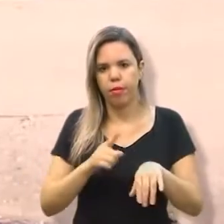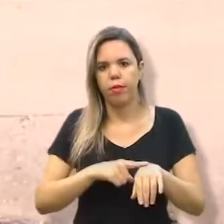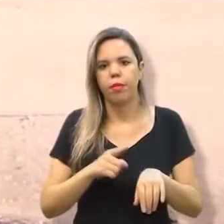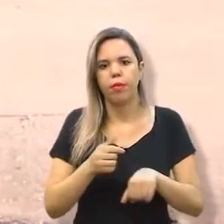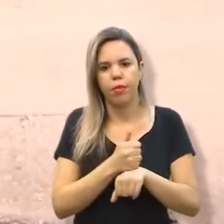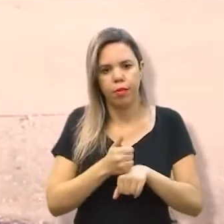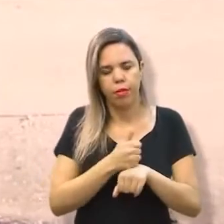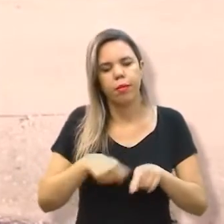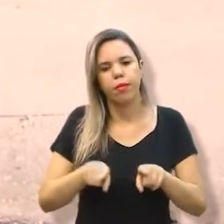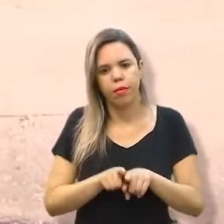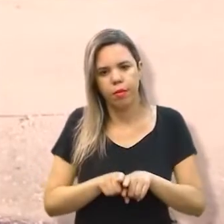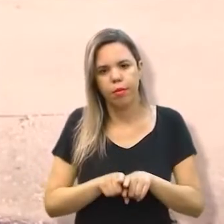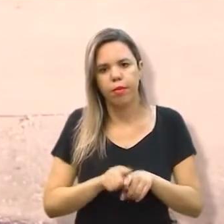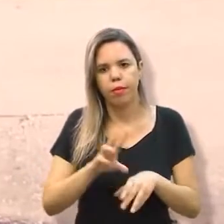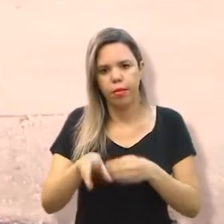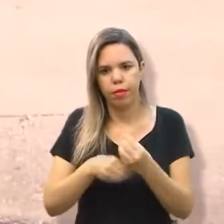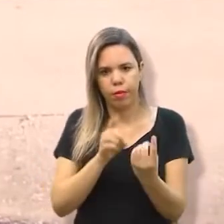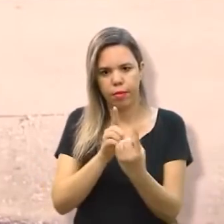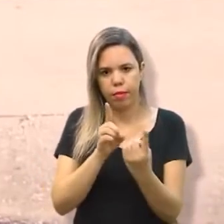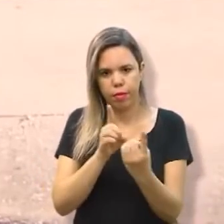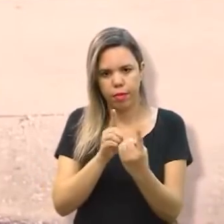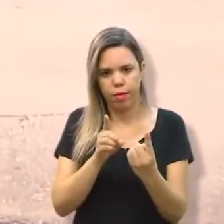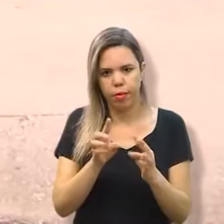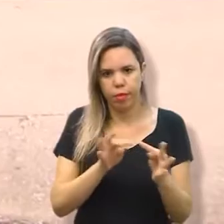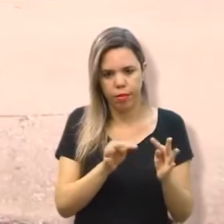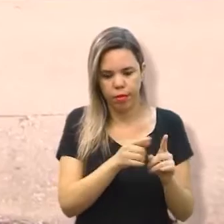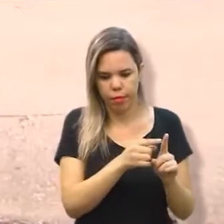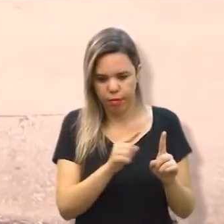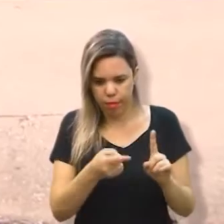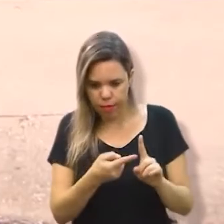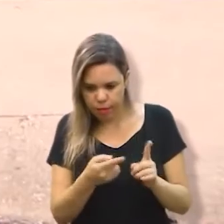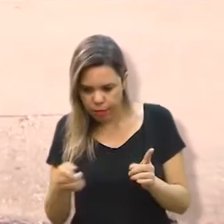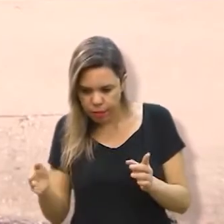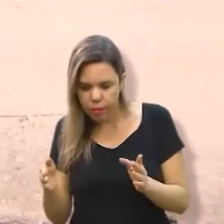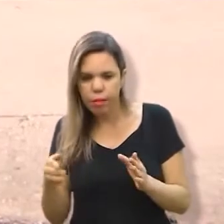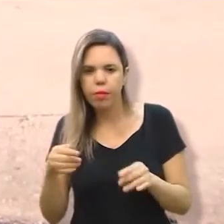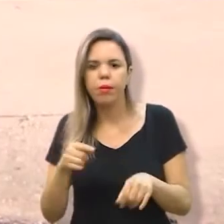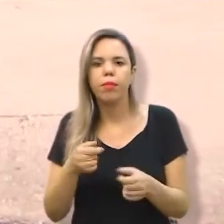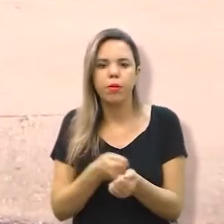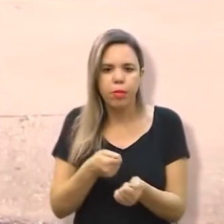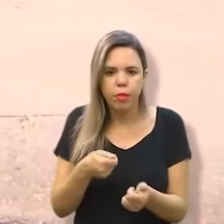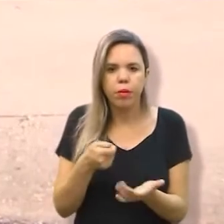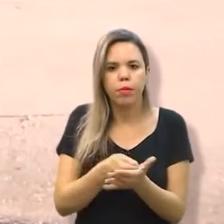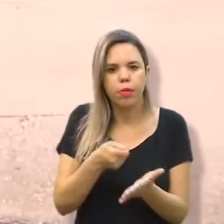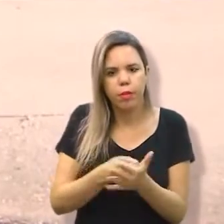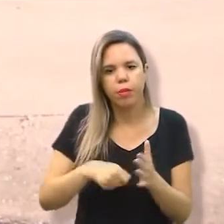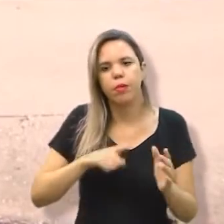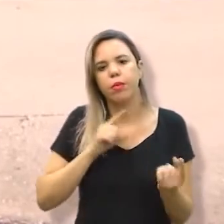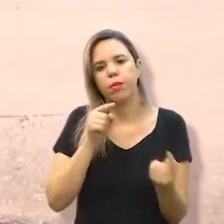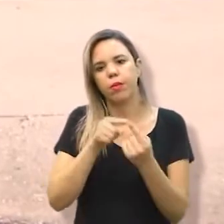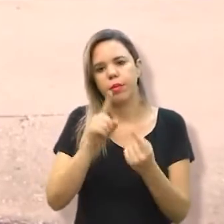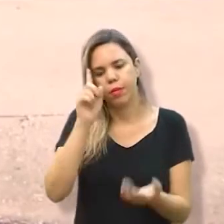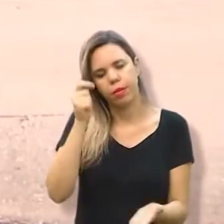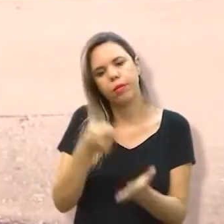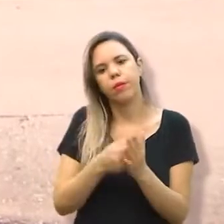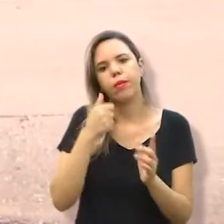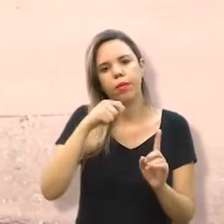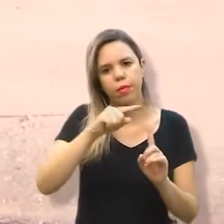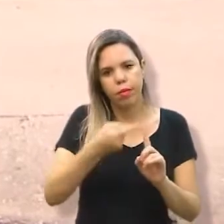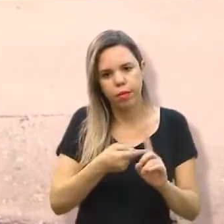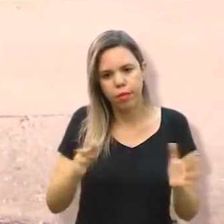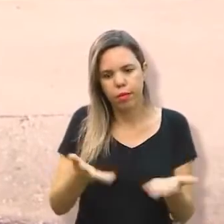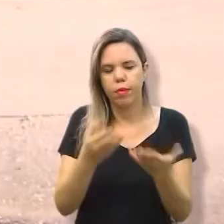é, a doulagem, atendimento complementar ao pré-natal obrigatório, tem por objetivo garantir